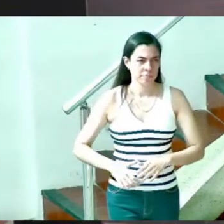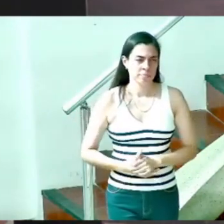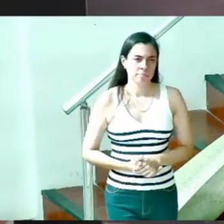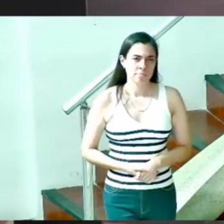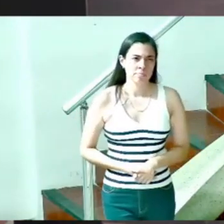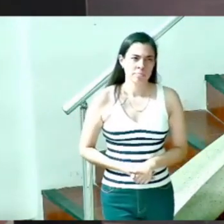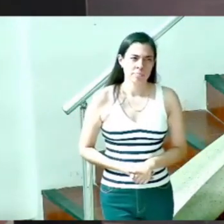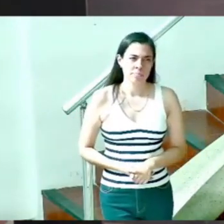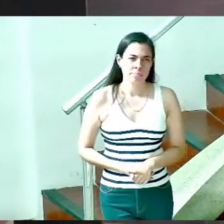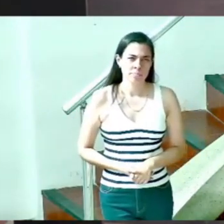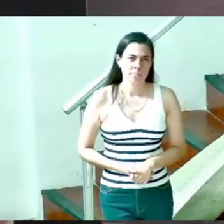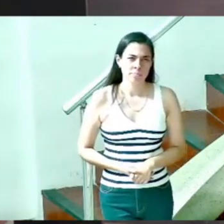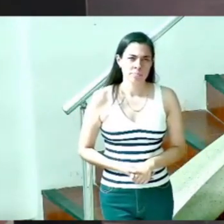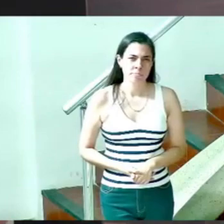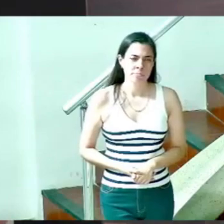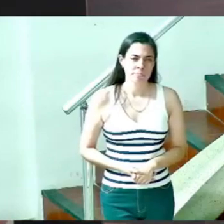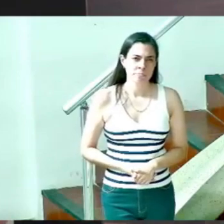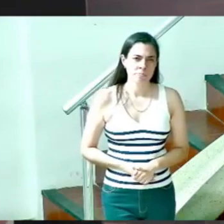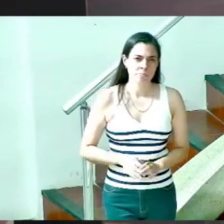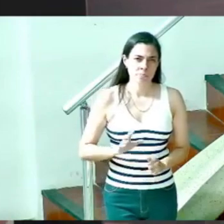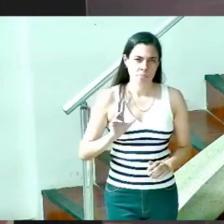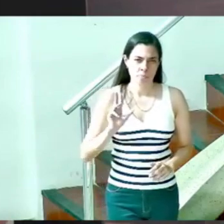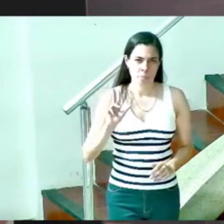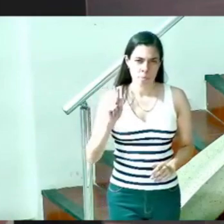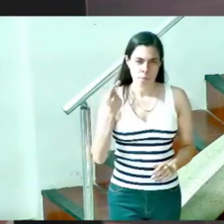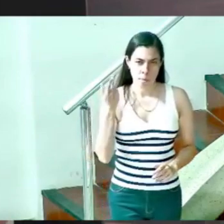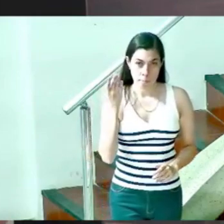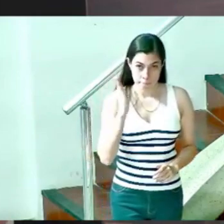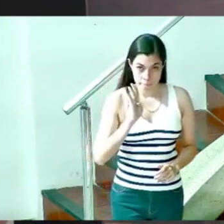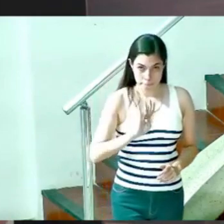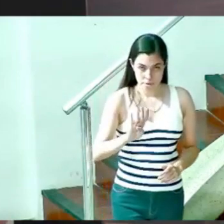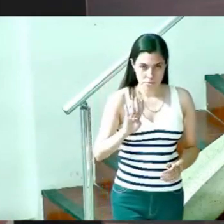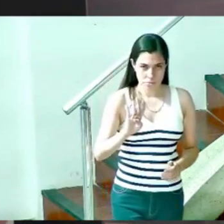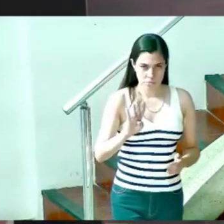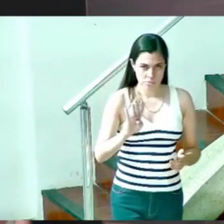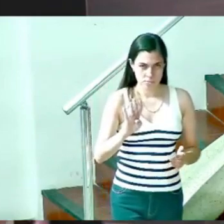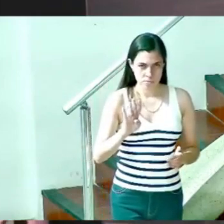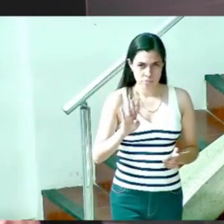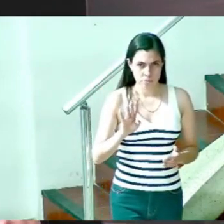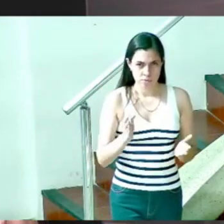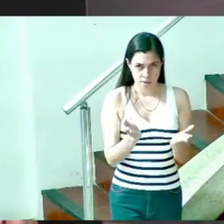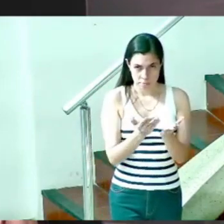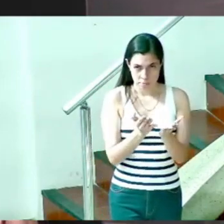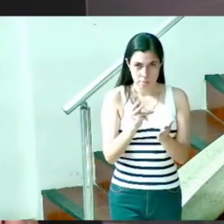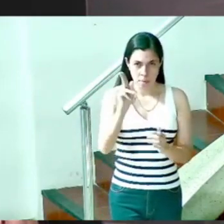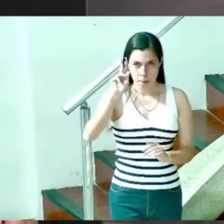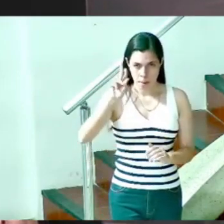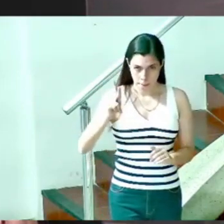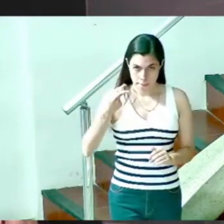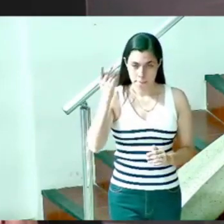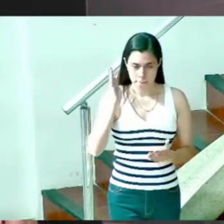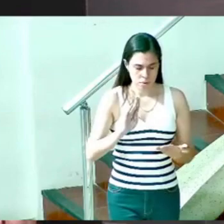O autor aos Hebreus nos escreve um sermão. E nesse sermão ele está confrontando o